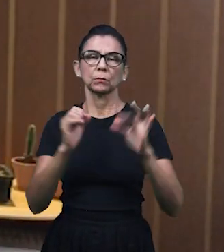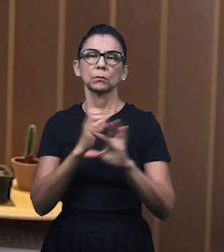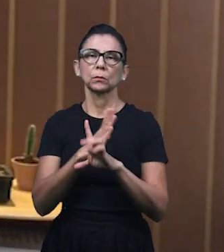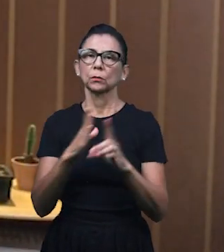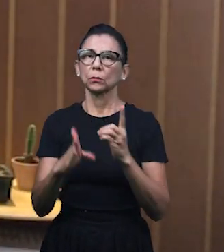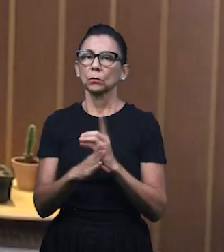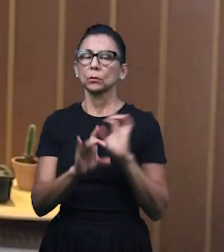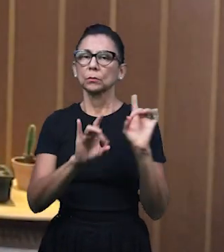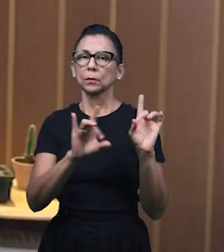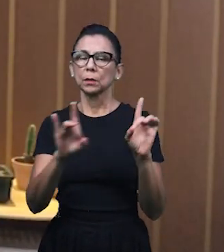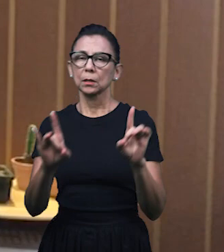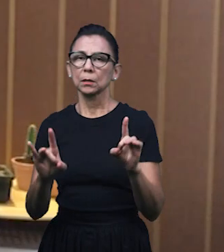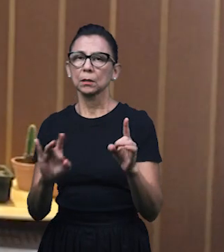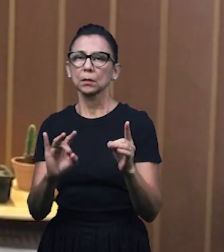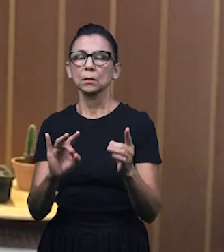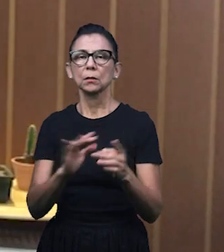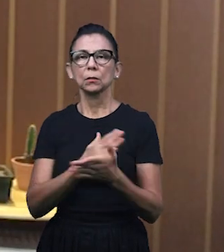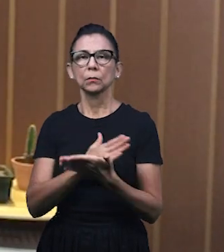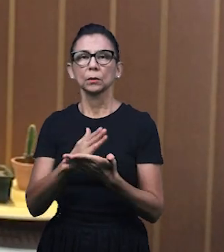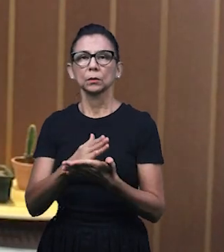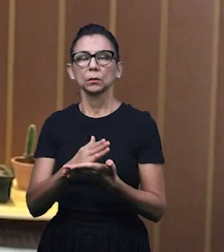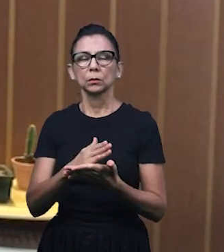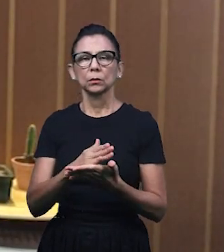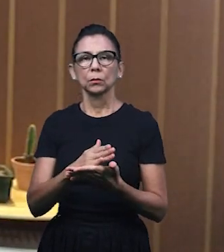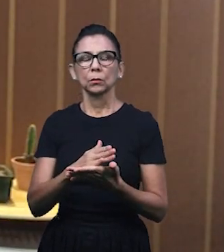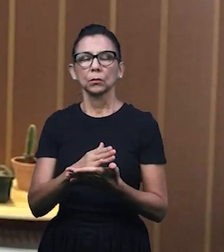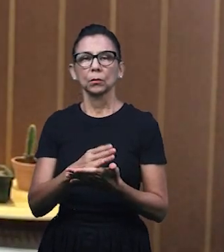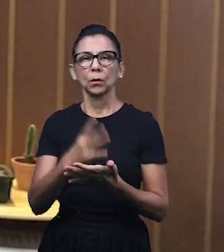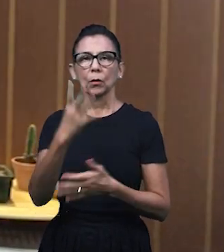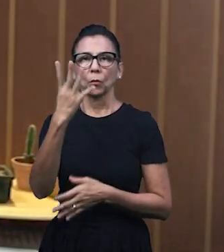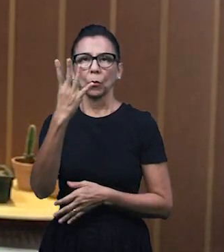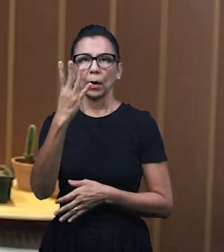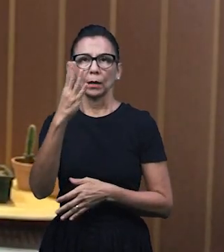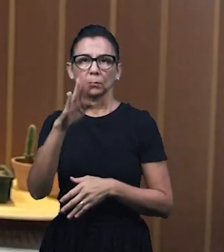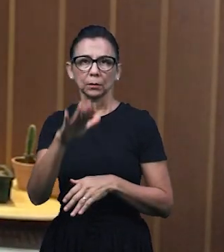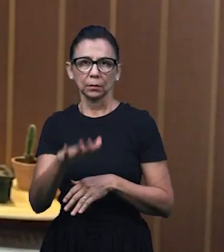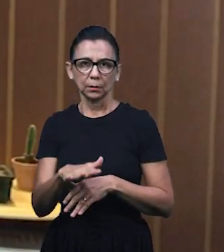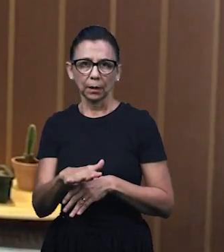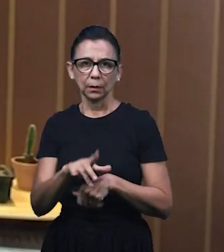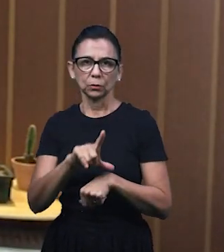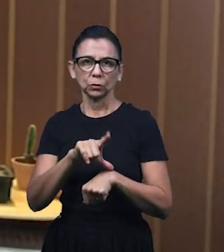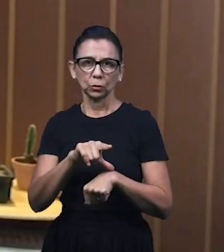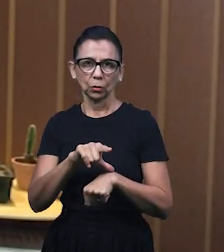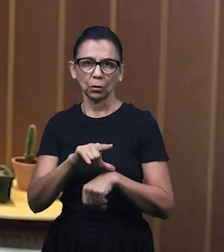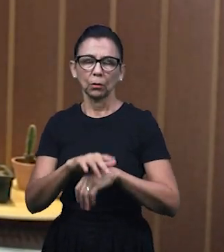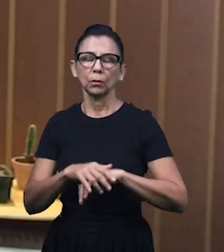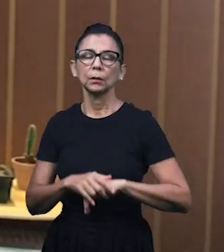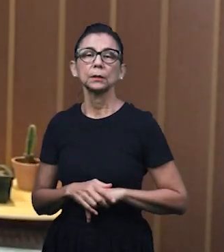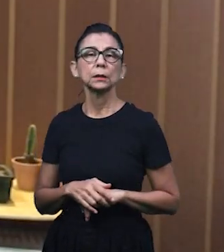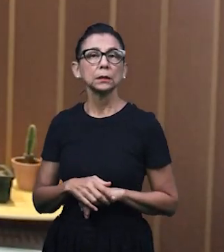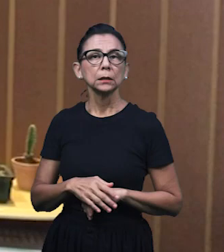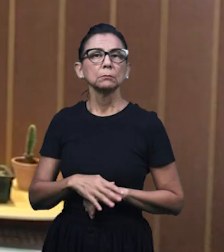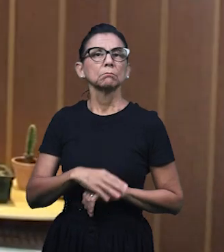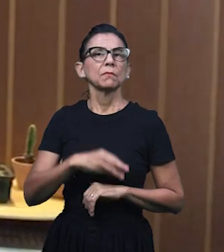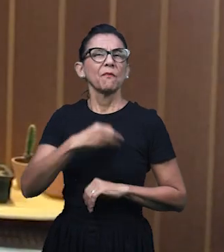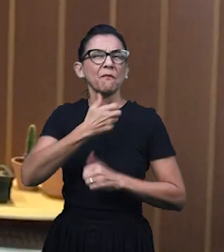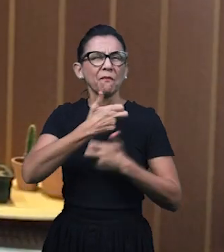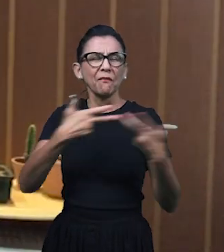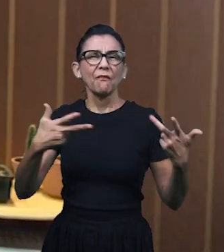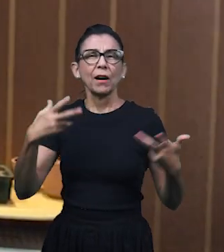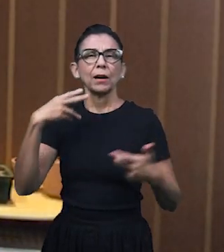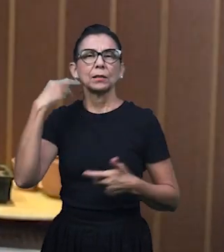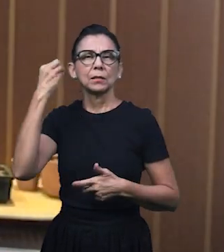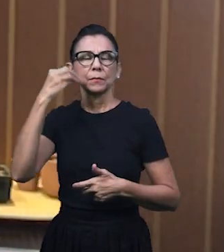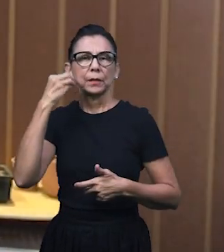especial seria às 16 horas, onde voltamos ali cheios de experiências, né? Vamos